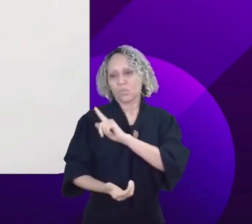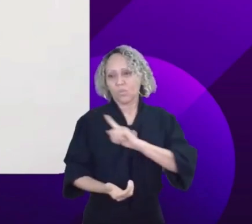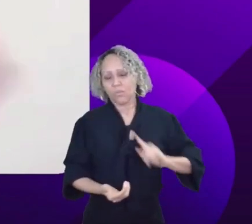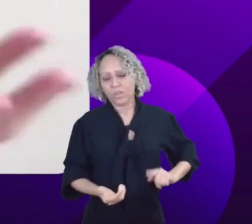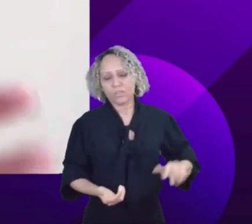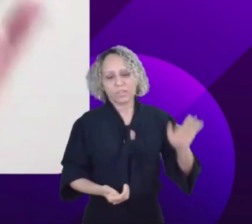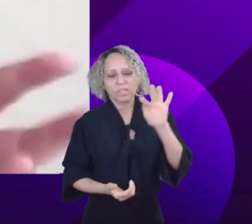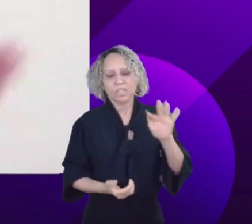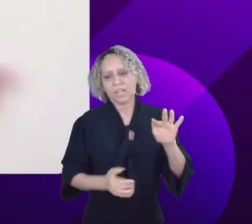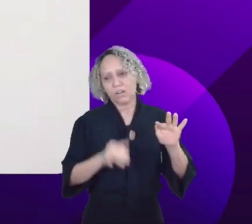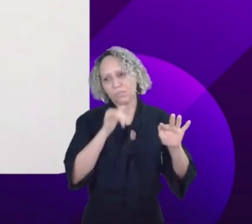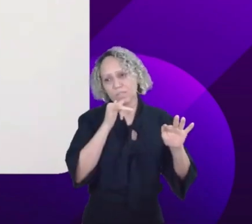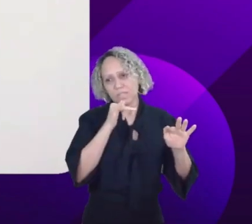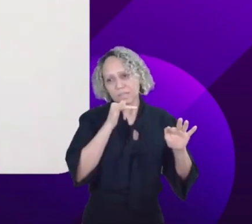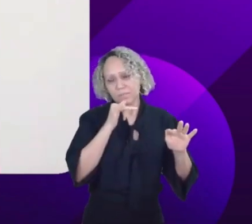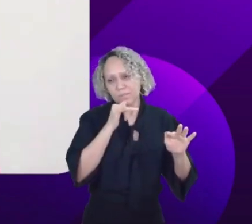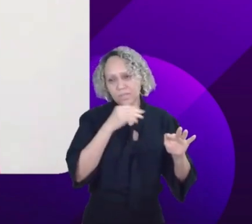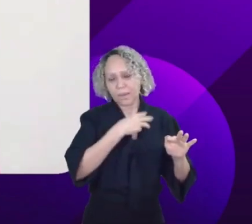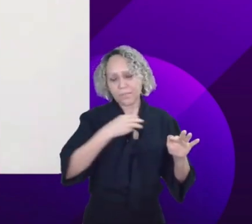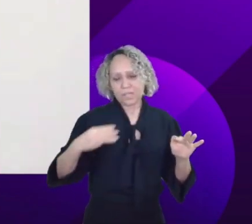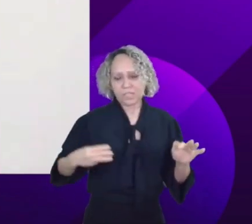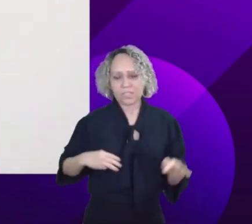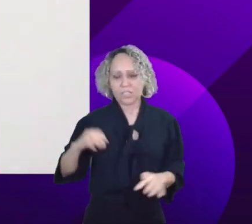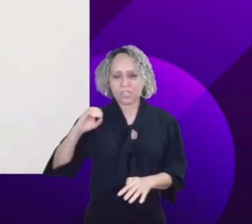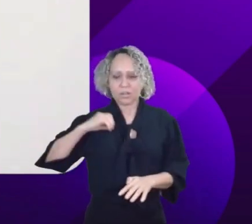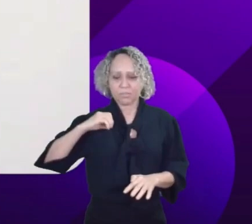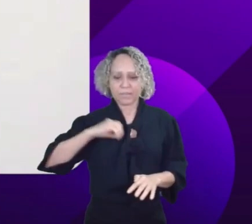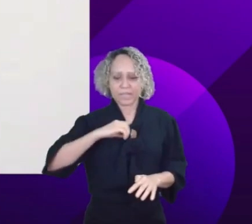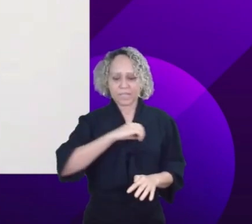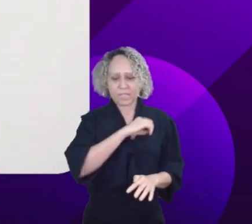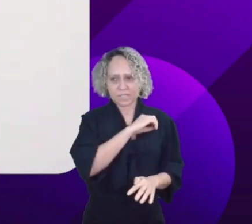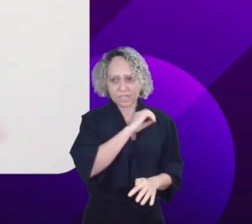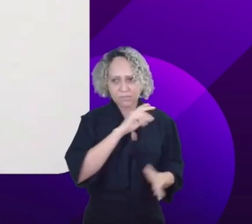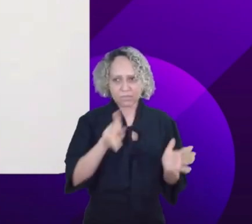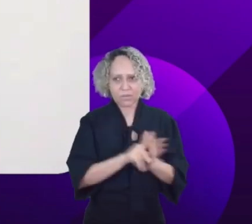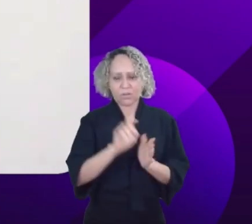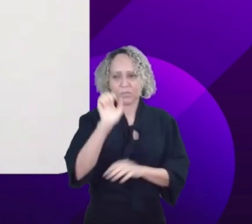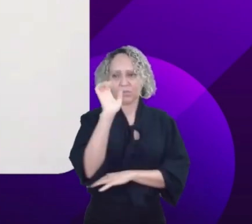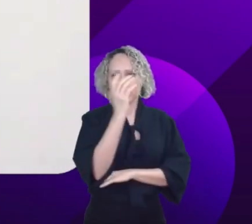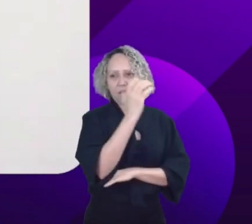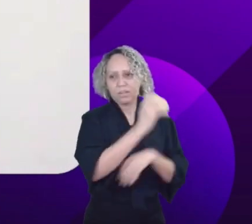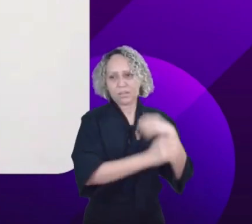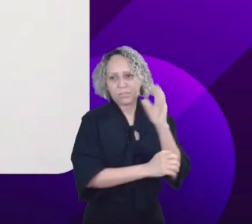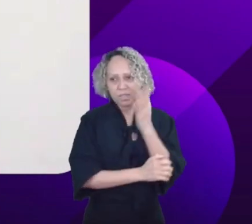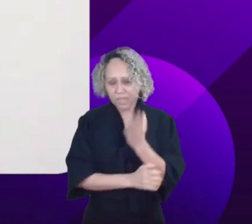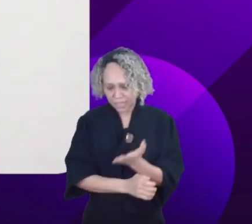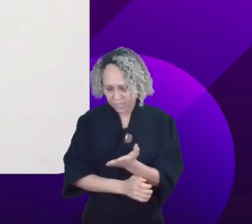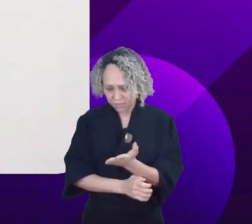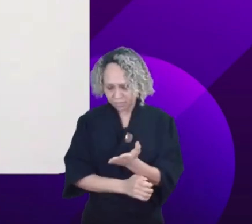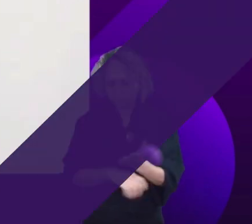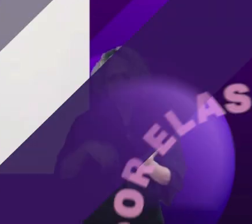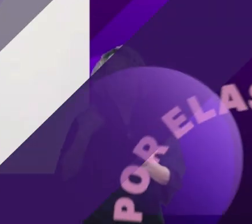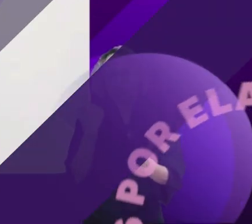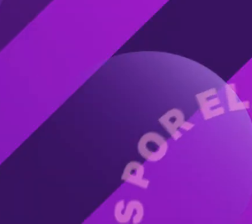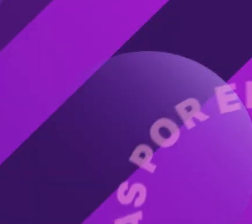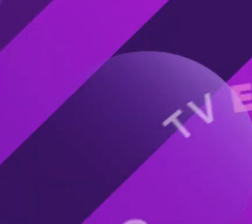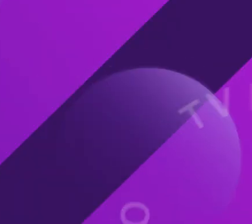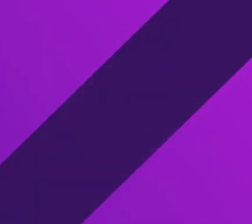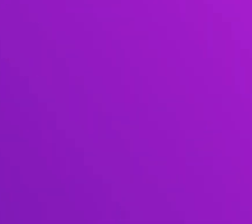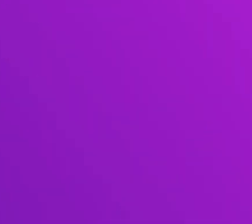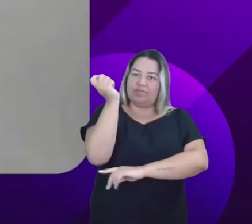né, a gente tem esse olhar aí de retomar essa questão do debate e do compromisso climático, né, do